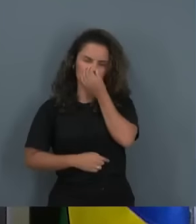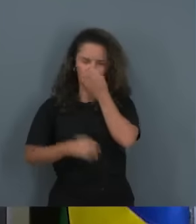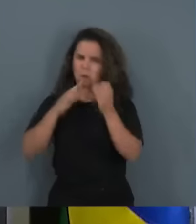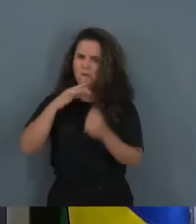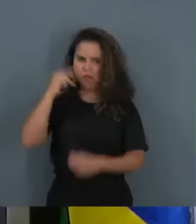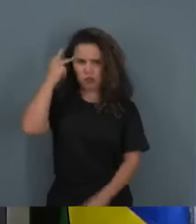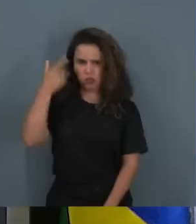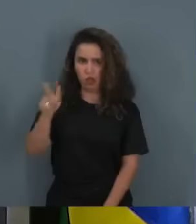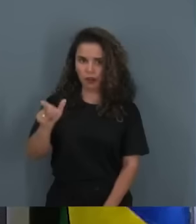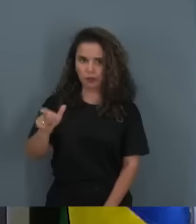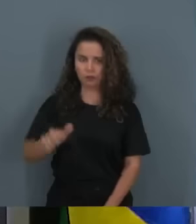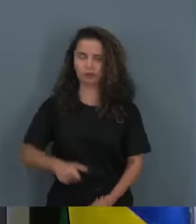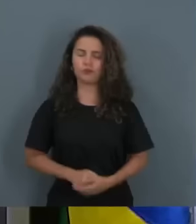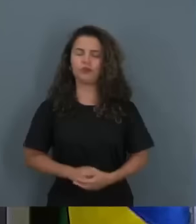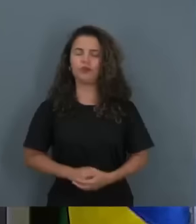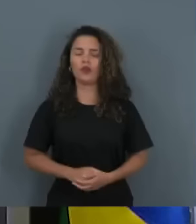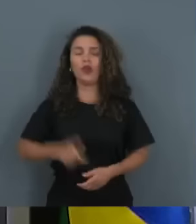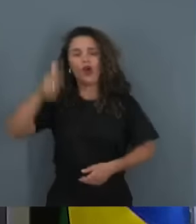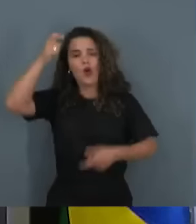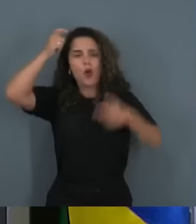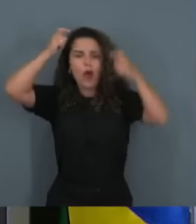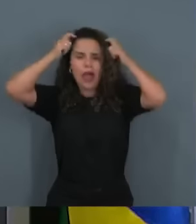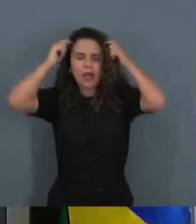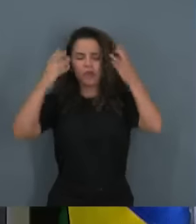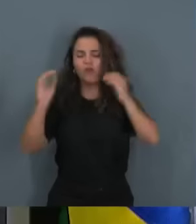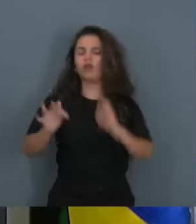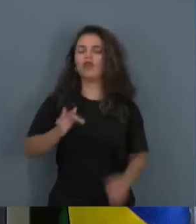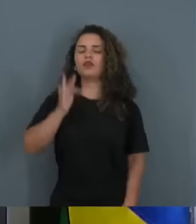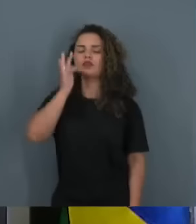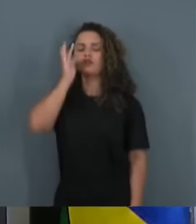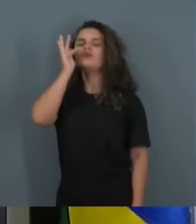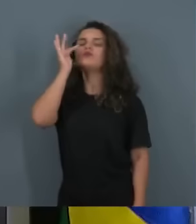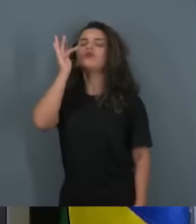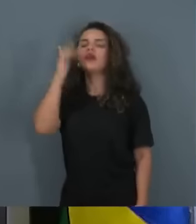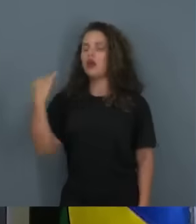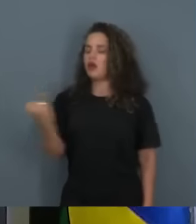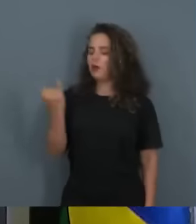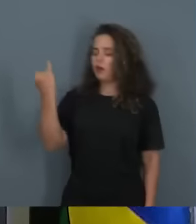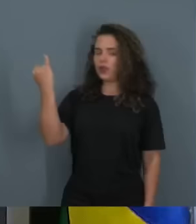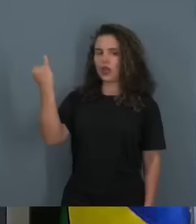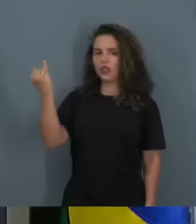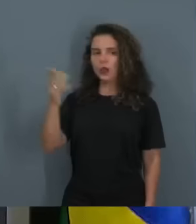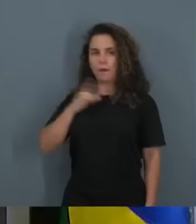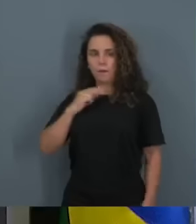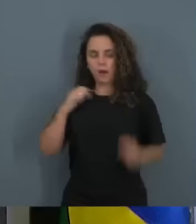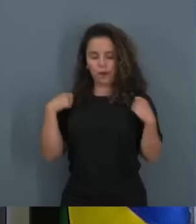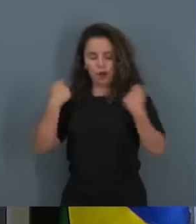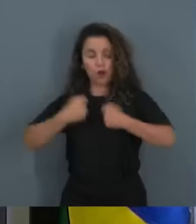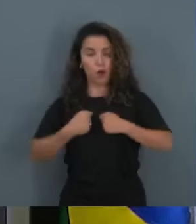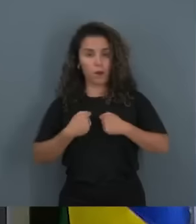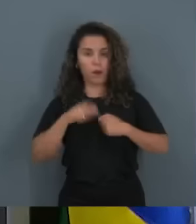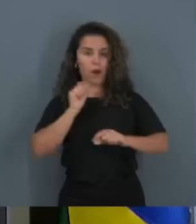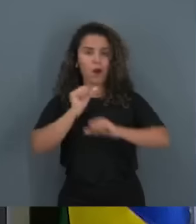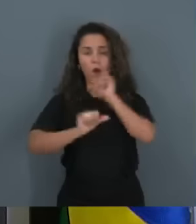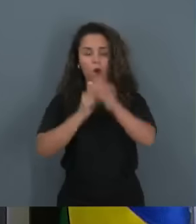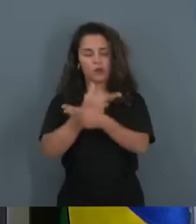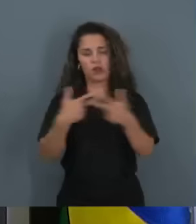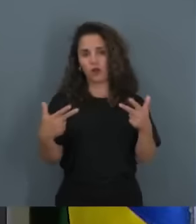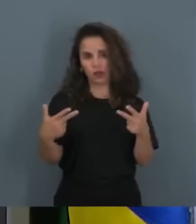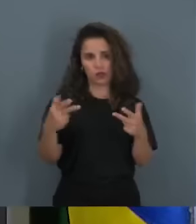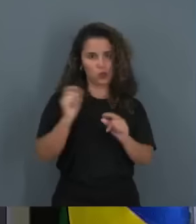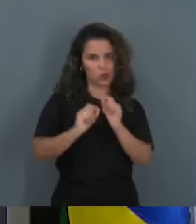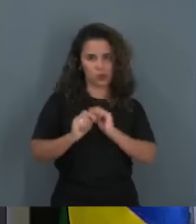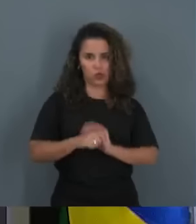É o seguinte, é um rei extremamente vaidoso, que se importava mais com as suas roupas do que com qualquer outra coisa,